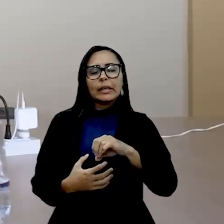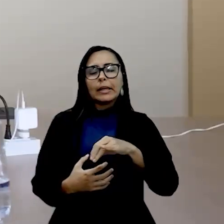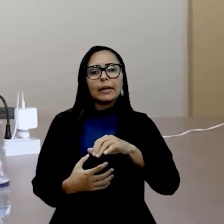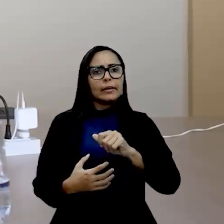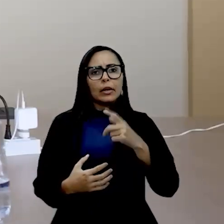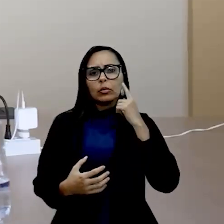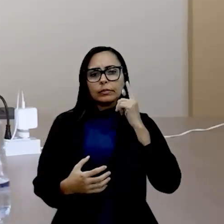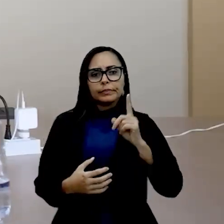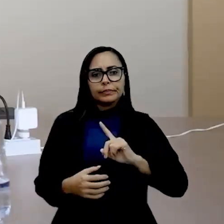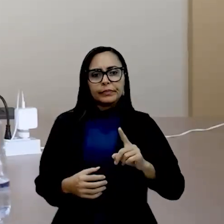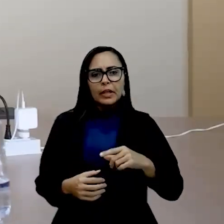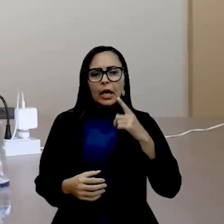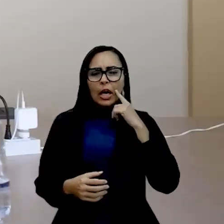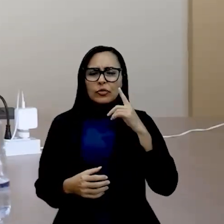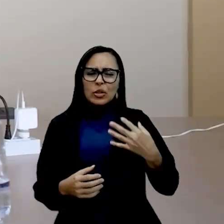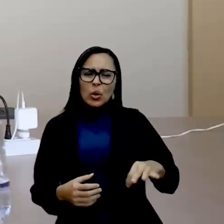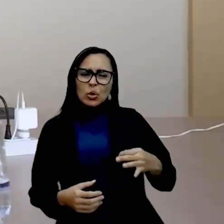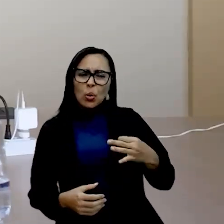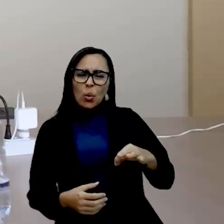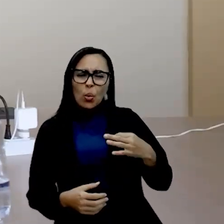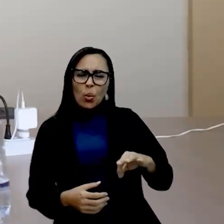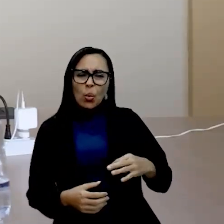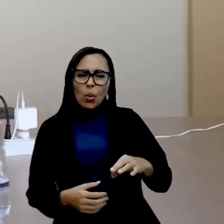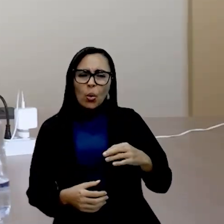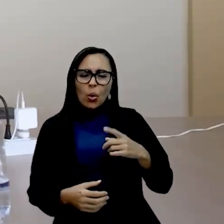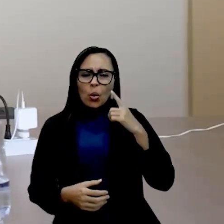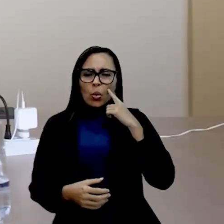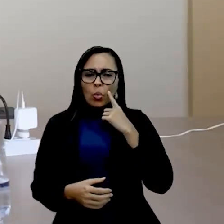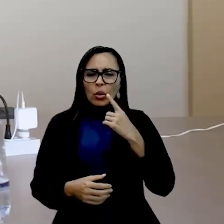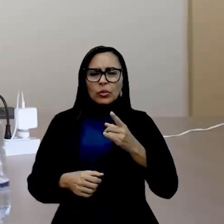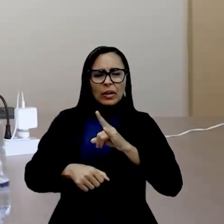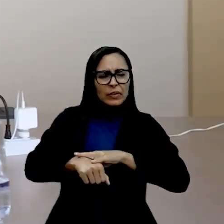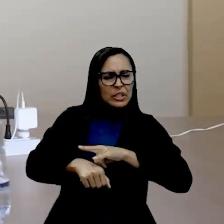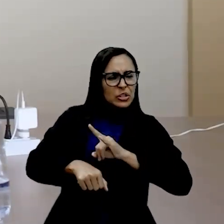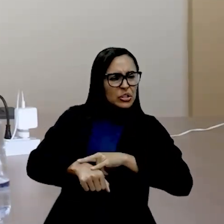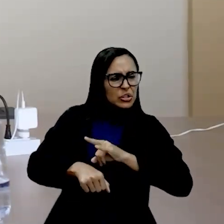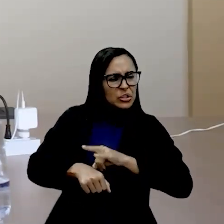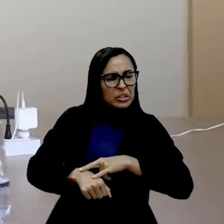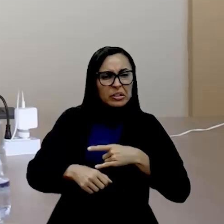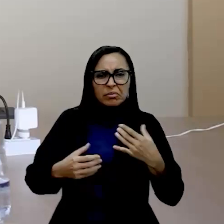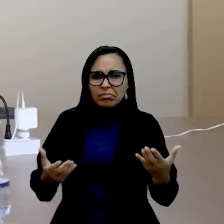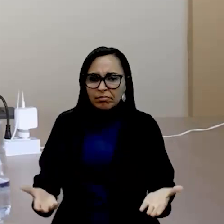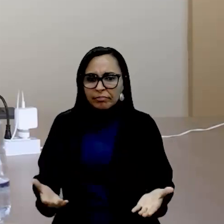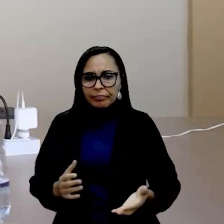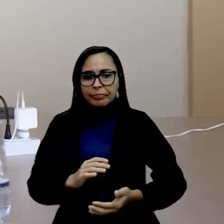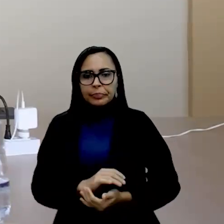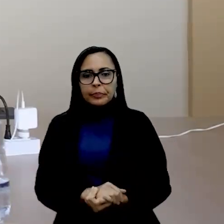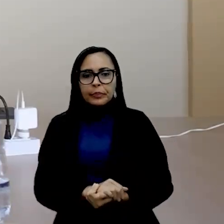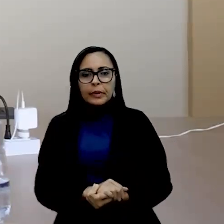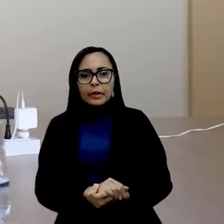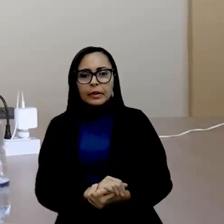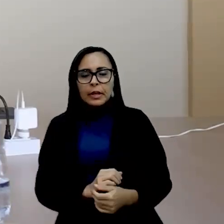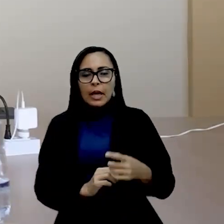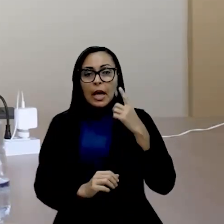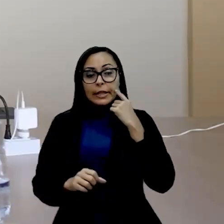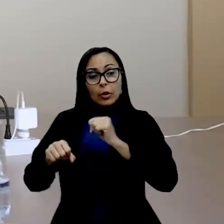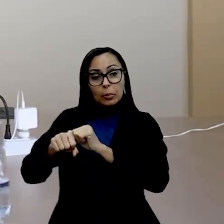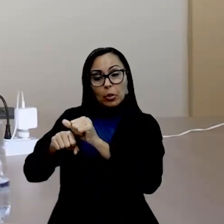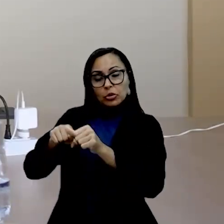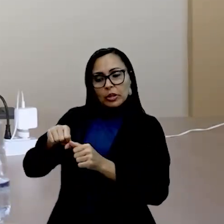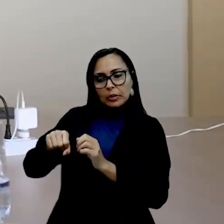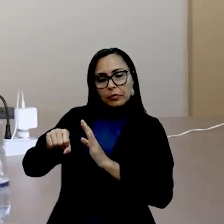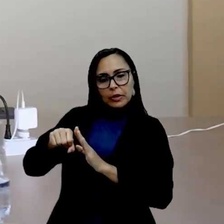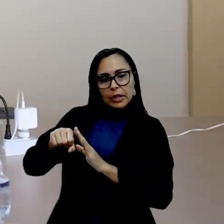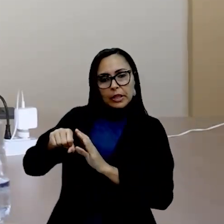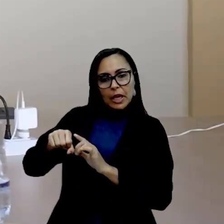Às vezes um ardorzinho com a urina, naquela região ali entre o ânus e a bolsa escrotal e o testículo. Naquela terra de ninguém ali. A próstata fica bem ali atrás, tá?